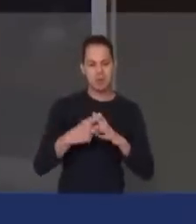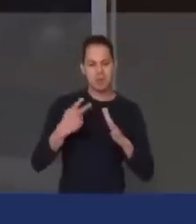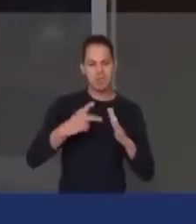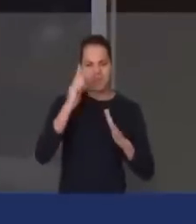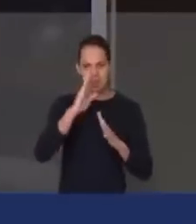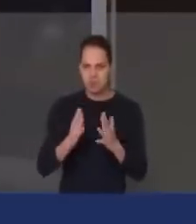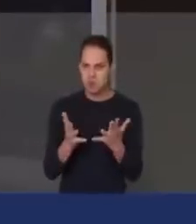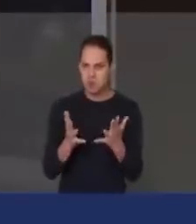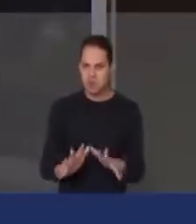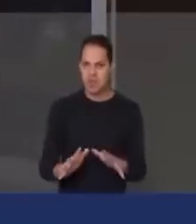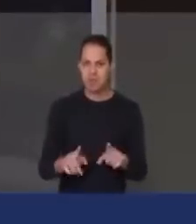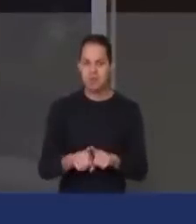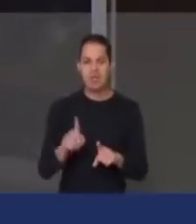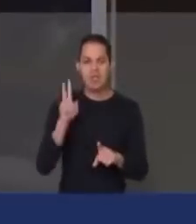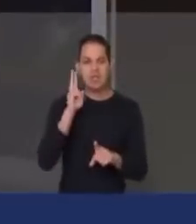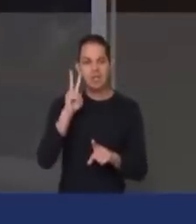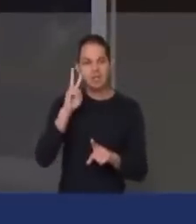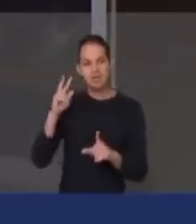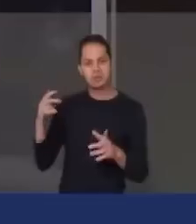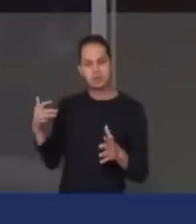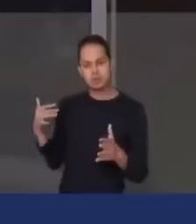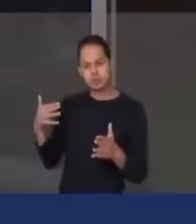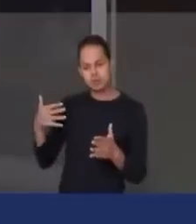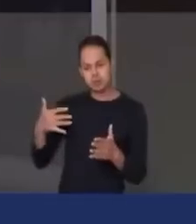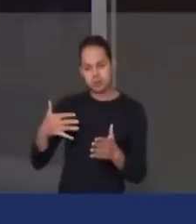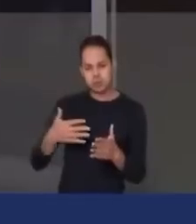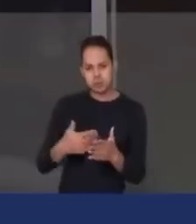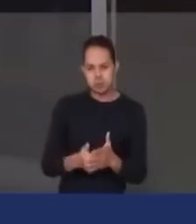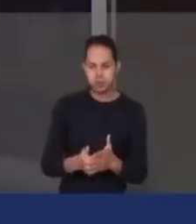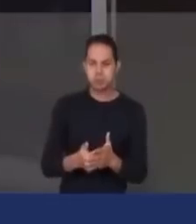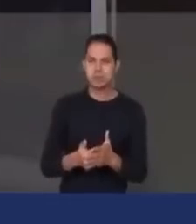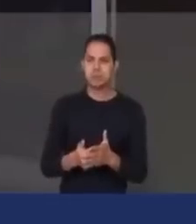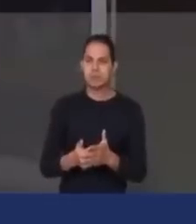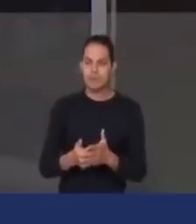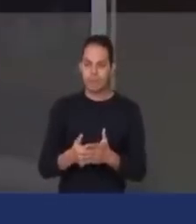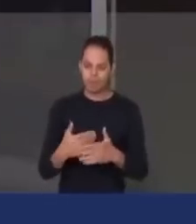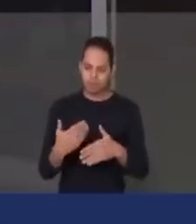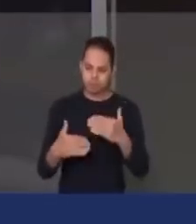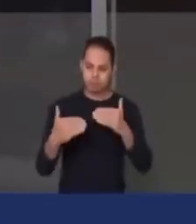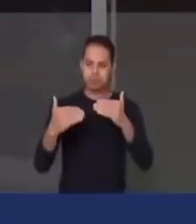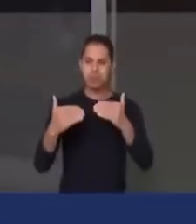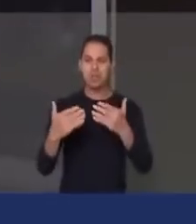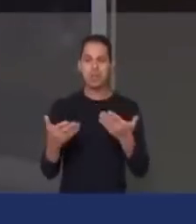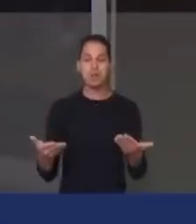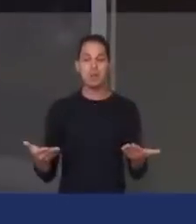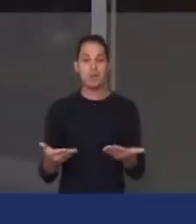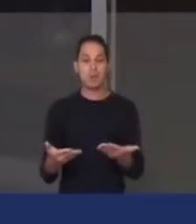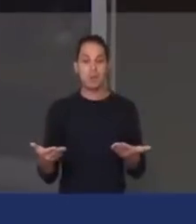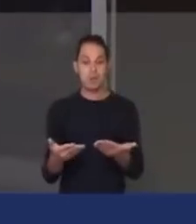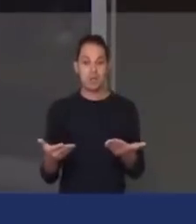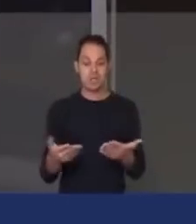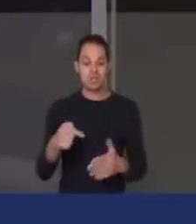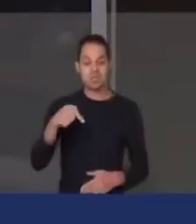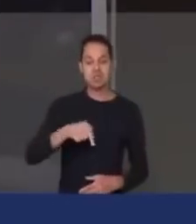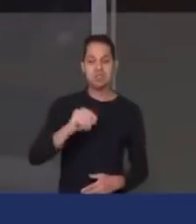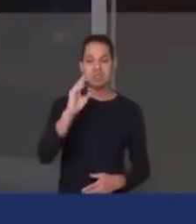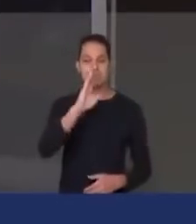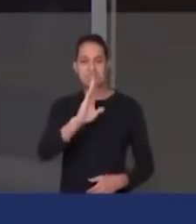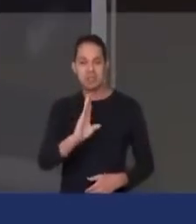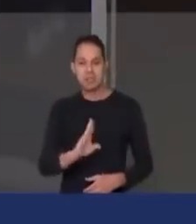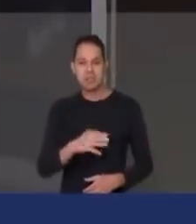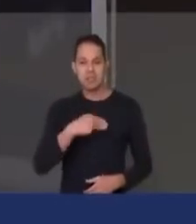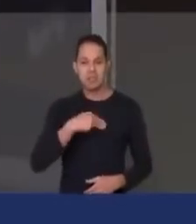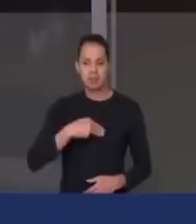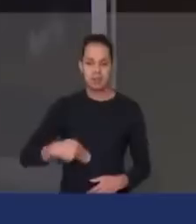a história senhoras é Implacável hoje no Brasil um ministro